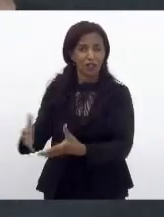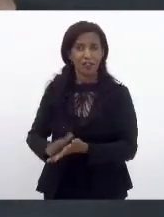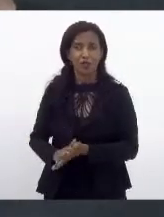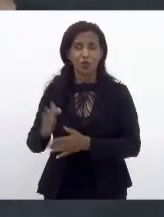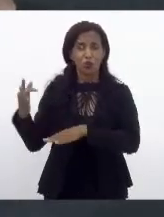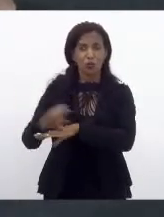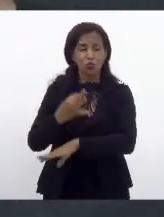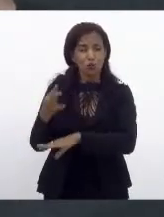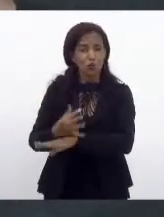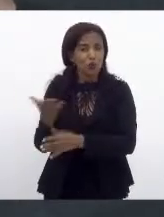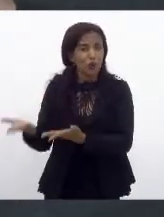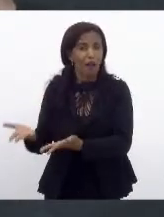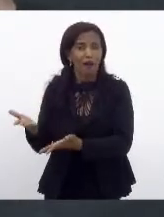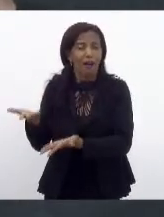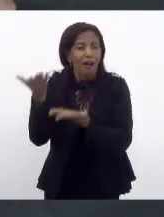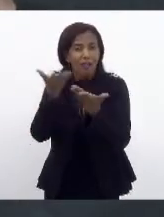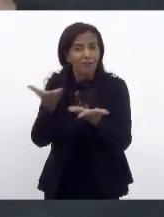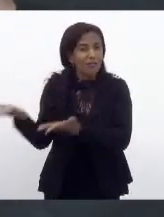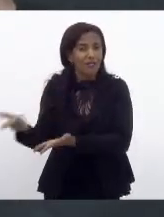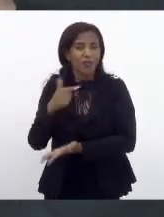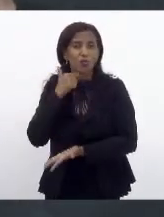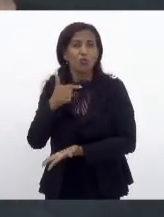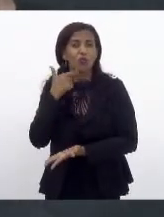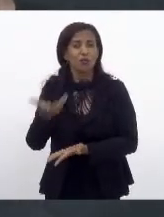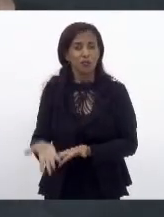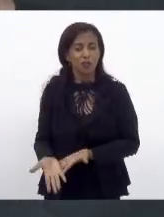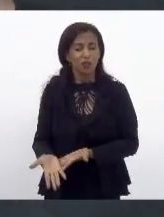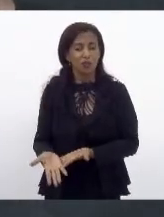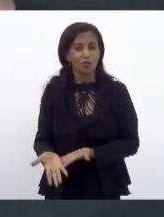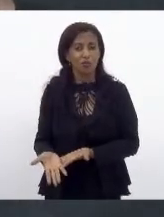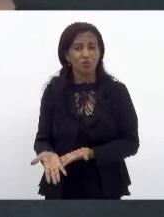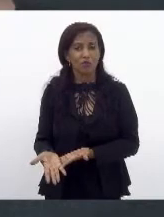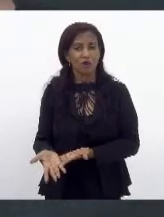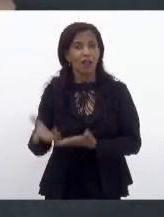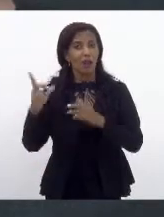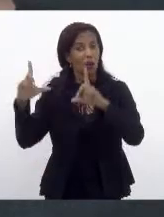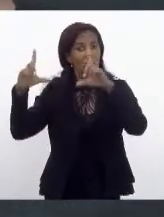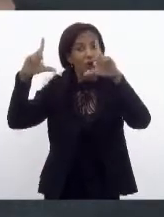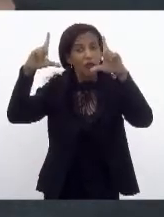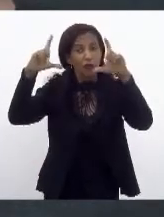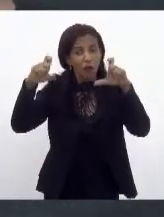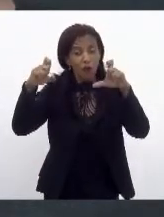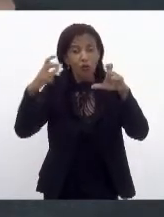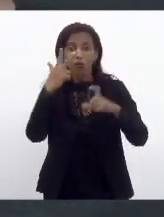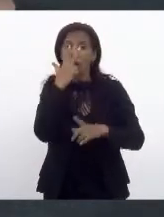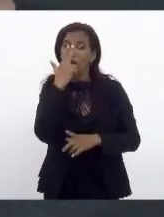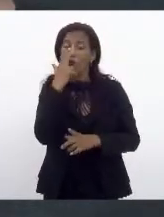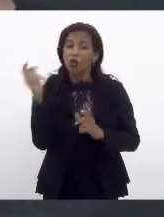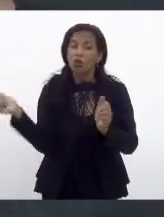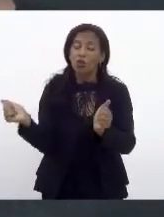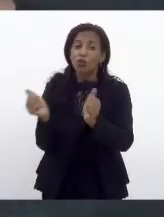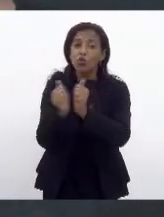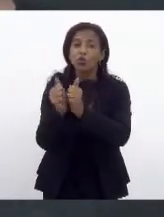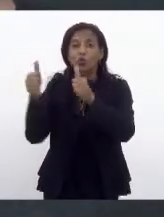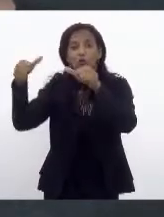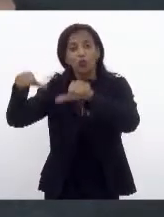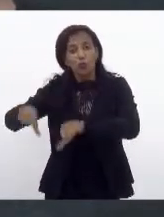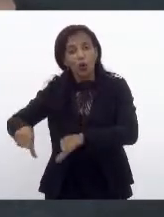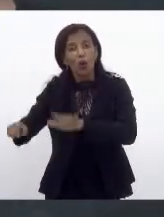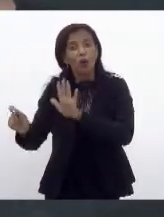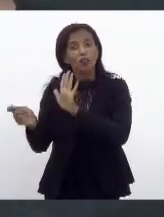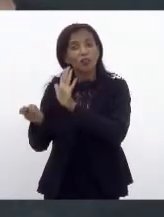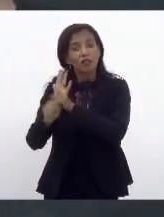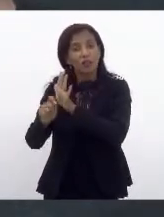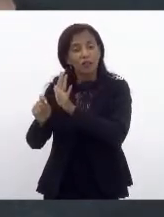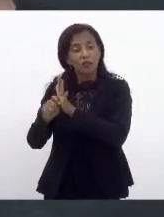não aguentou o PSOL, até ele não aguentou o PSOL, foi embora. Há uma célebre foto em que ele aparece ao lado dos piores traficantes de